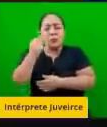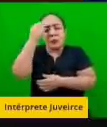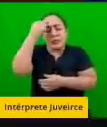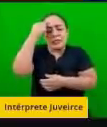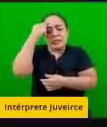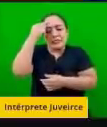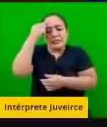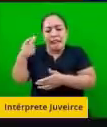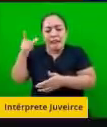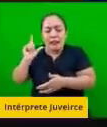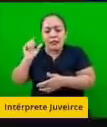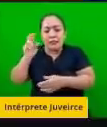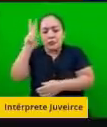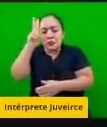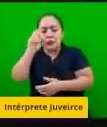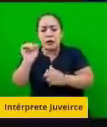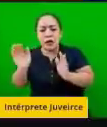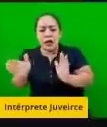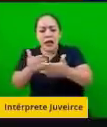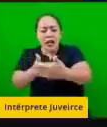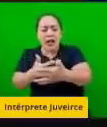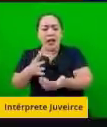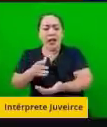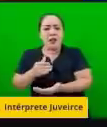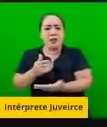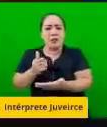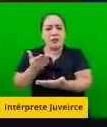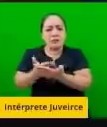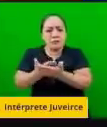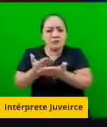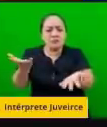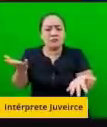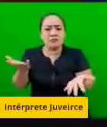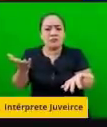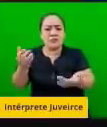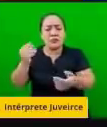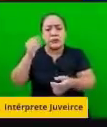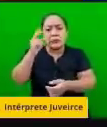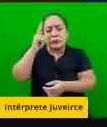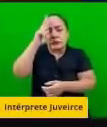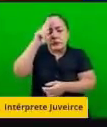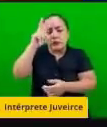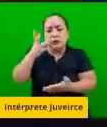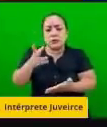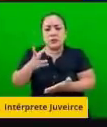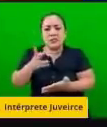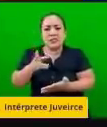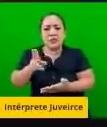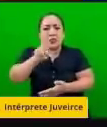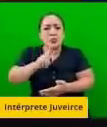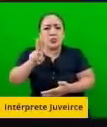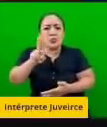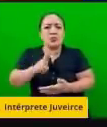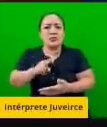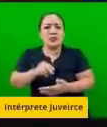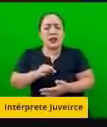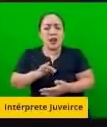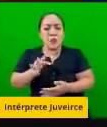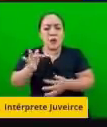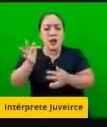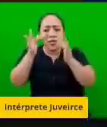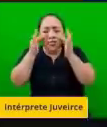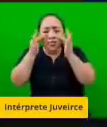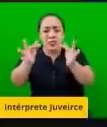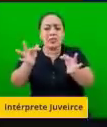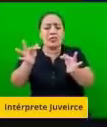de história usando documentos históricos, não usar o documento como uma testemunha de verdade, ou